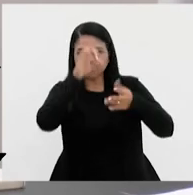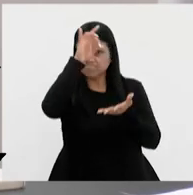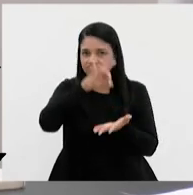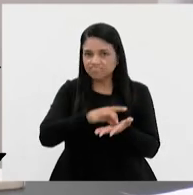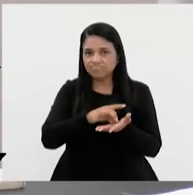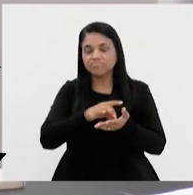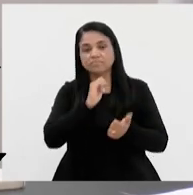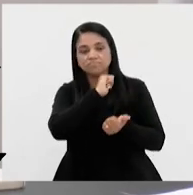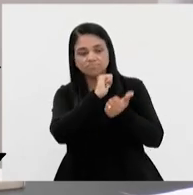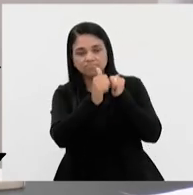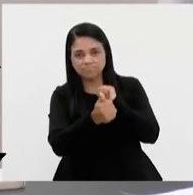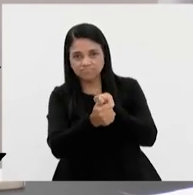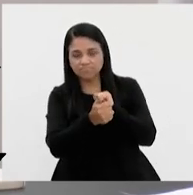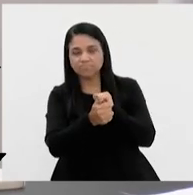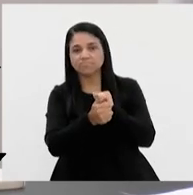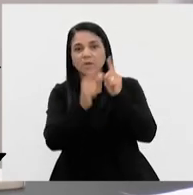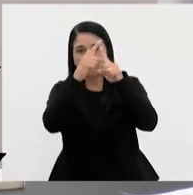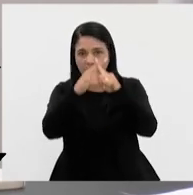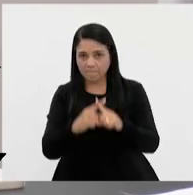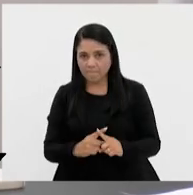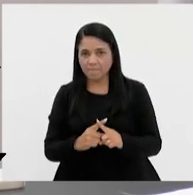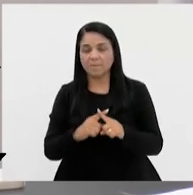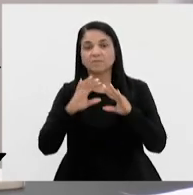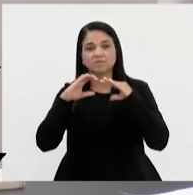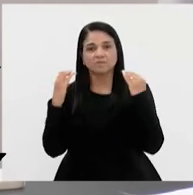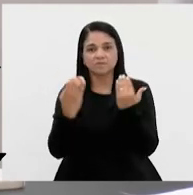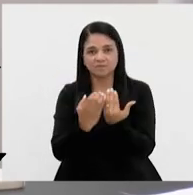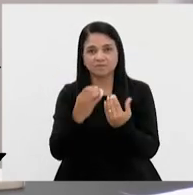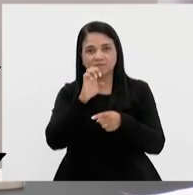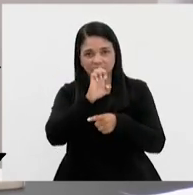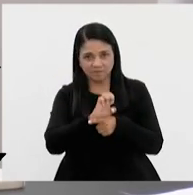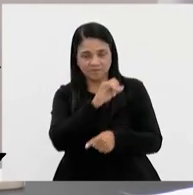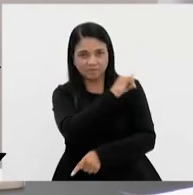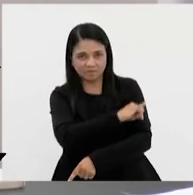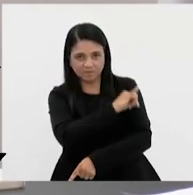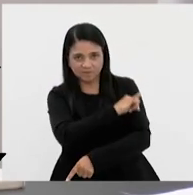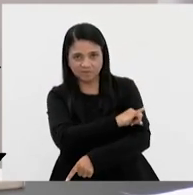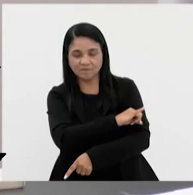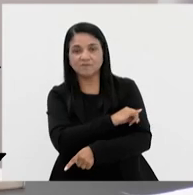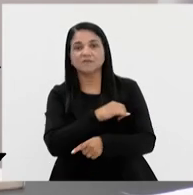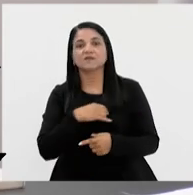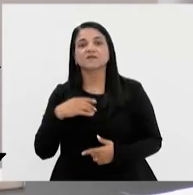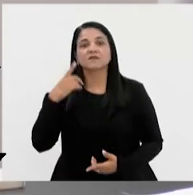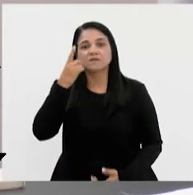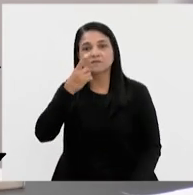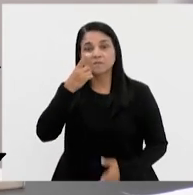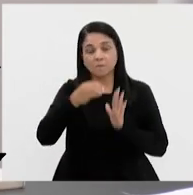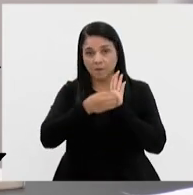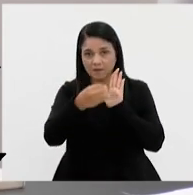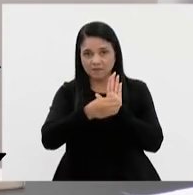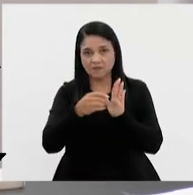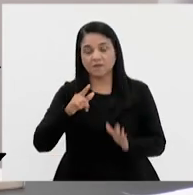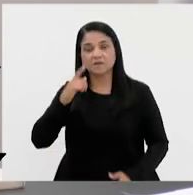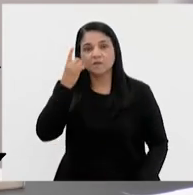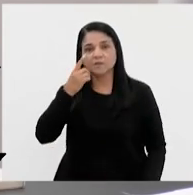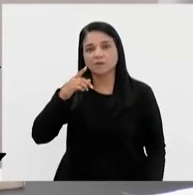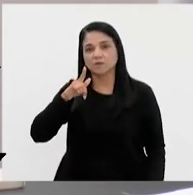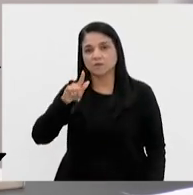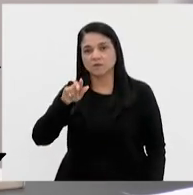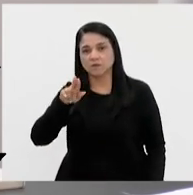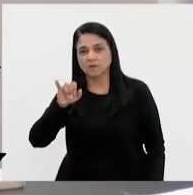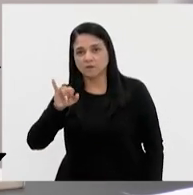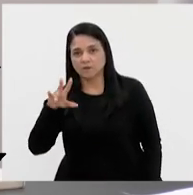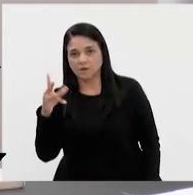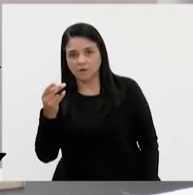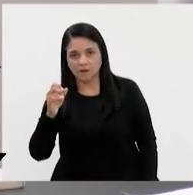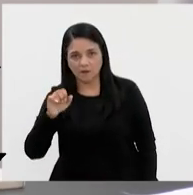em partidas esportivas oficiais no Estado do Rio de Janeiro. Para aparecer, deputado Guilherme Delaroni. Senhor presidente,